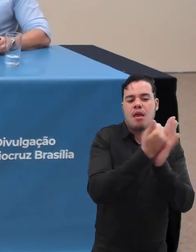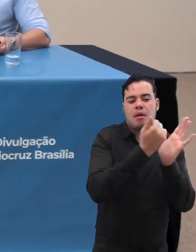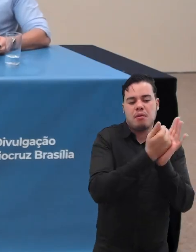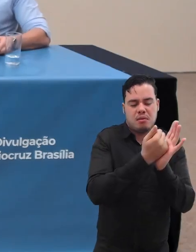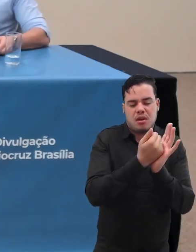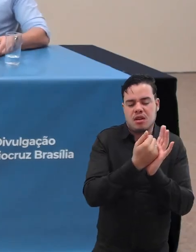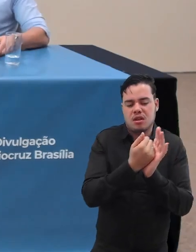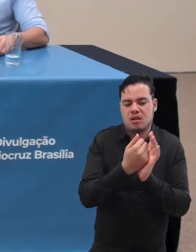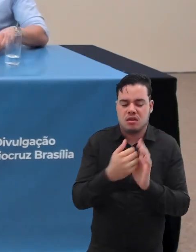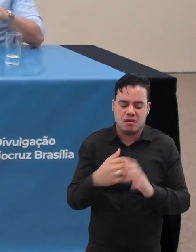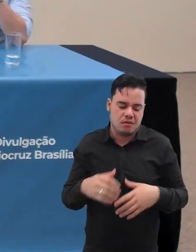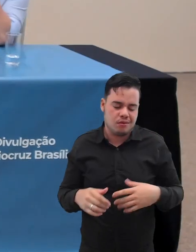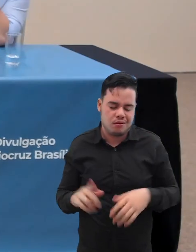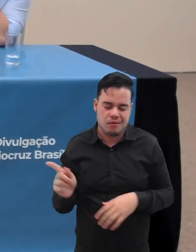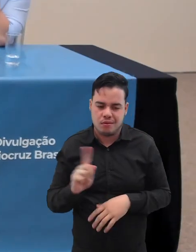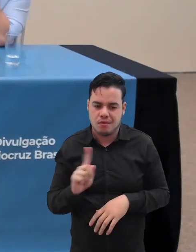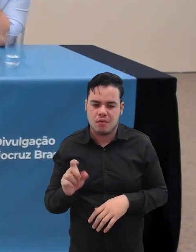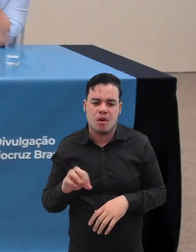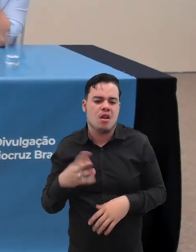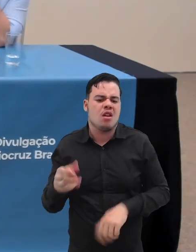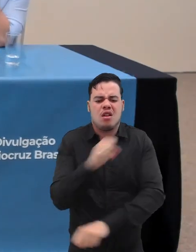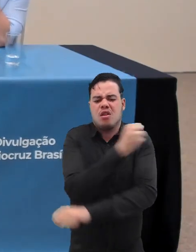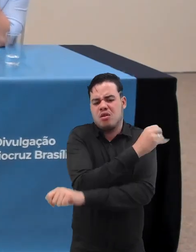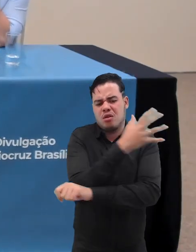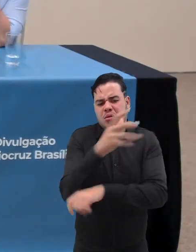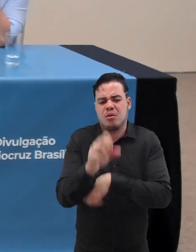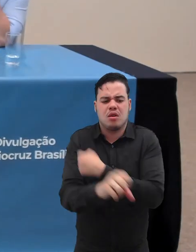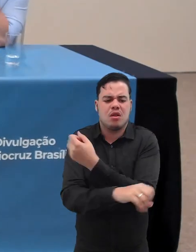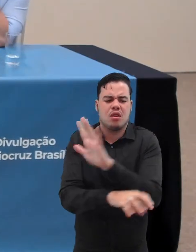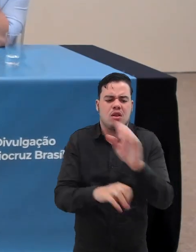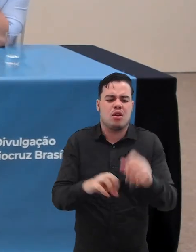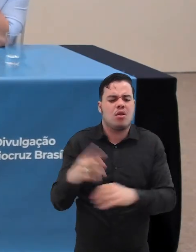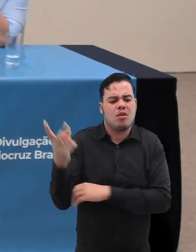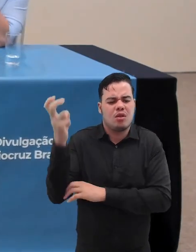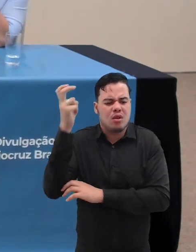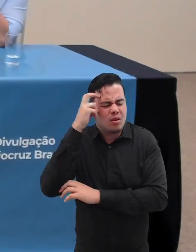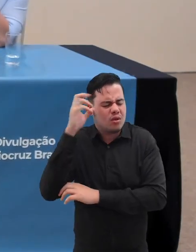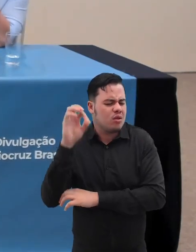bem na fita, seja no meio ambiente, seja na cultura, seja